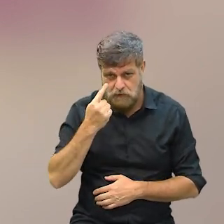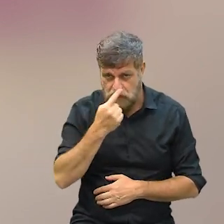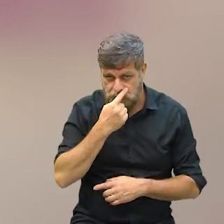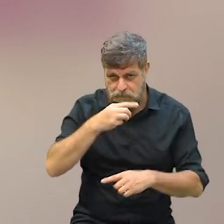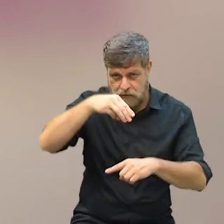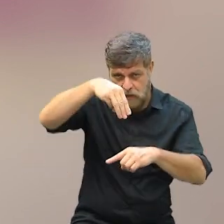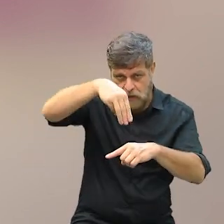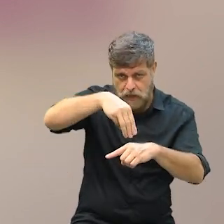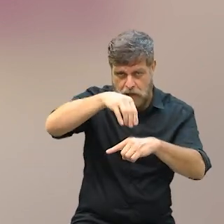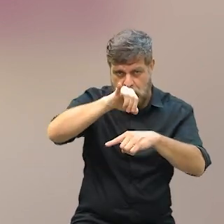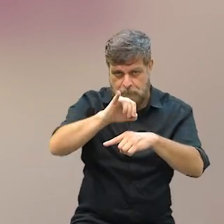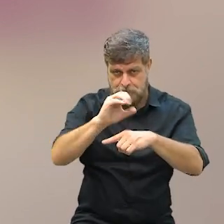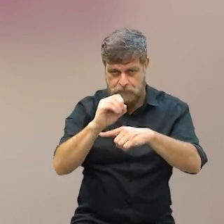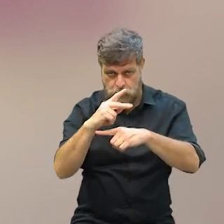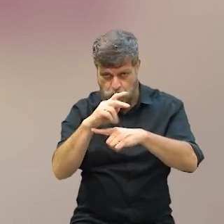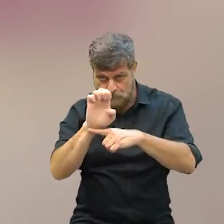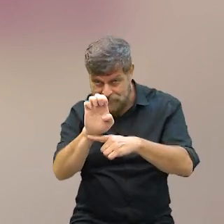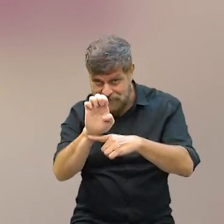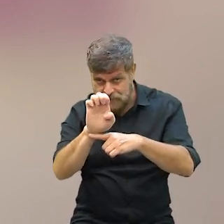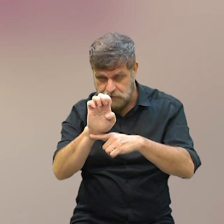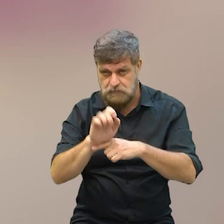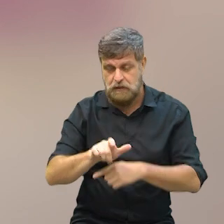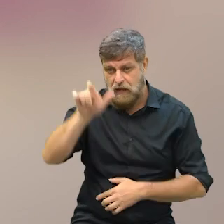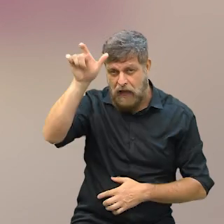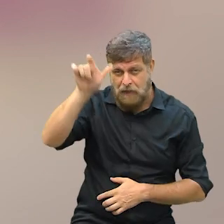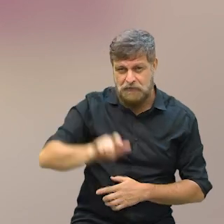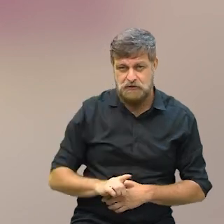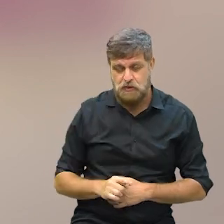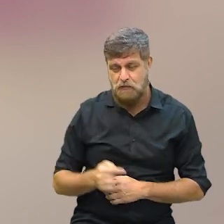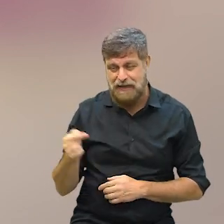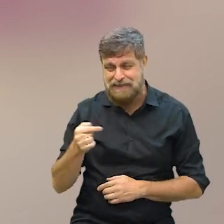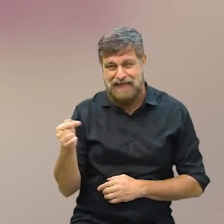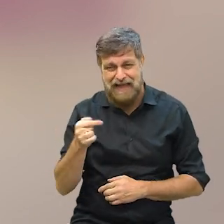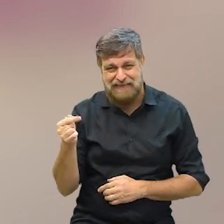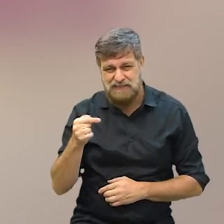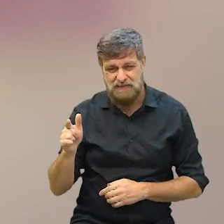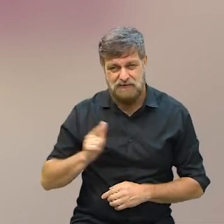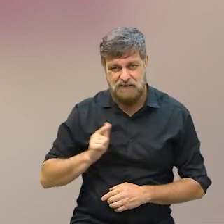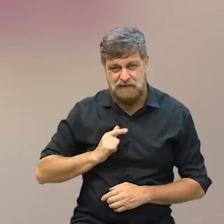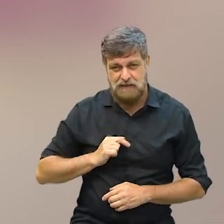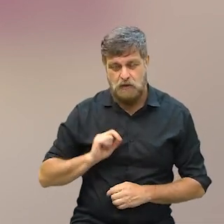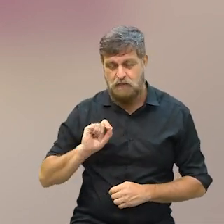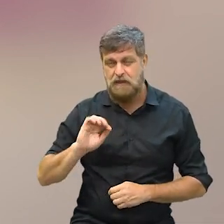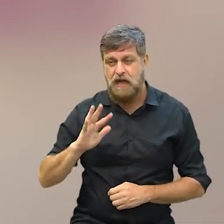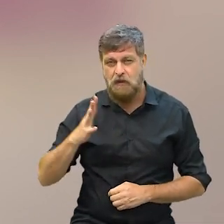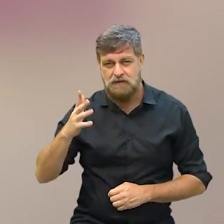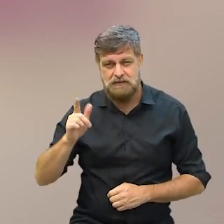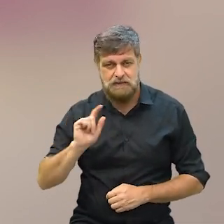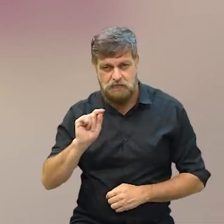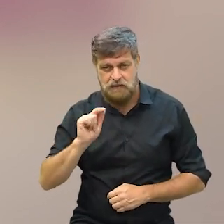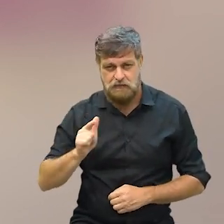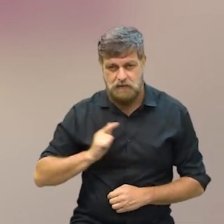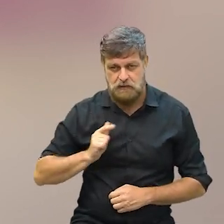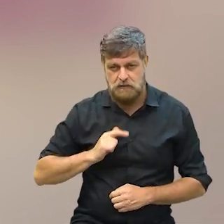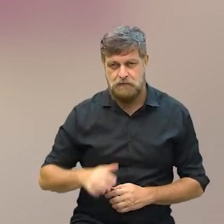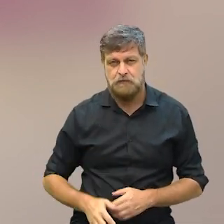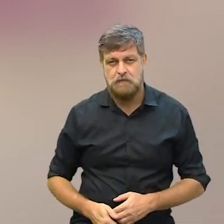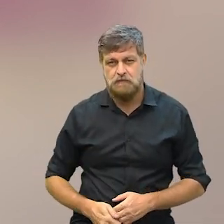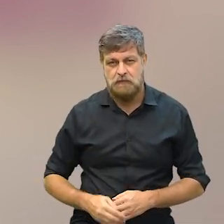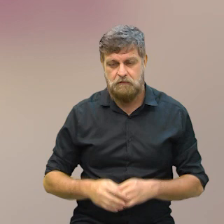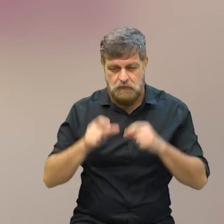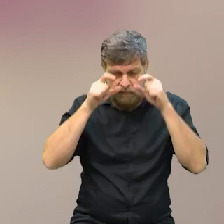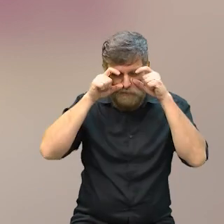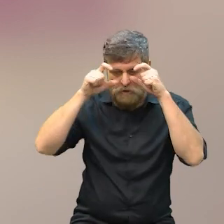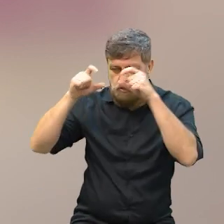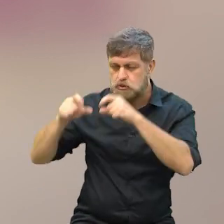míope, porque a miopia, como ela é um grau negativo, ela acaba compensando o grau positivo, que é da presbiopia.